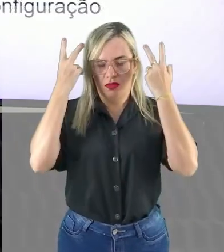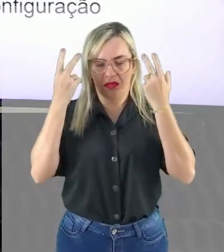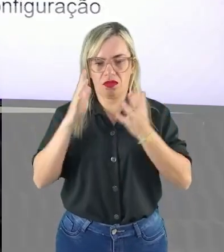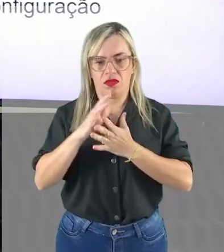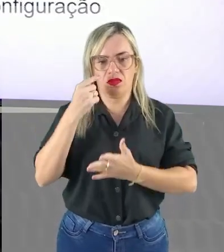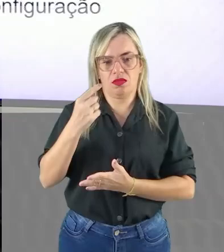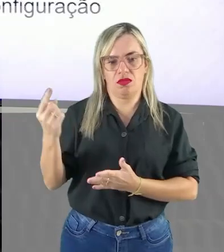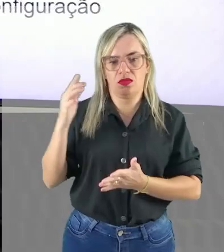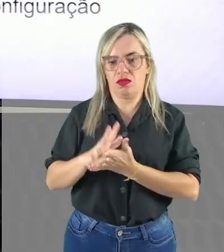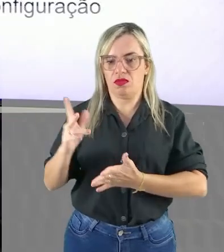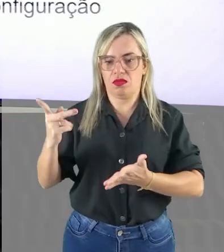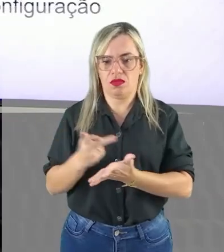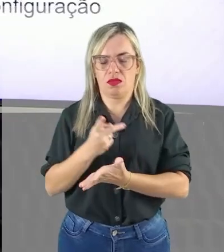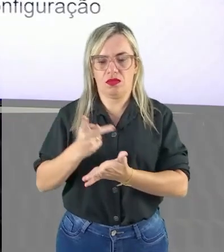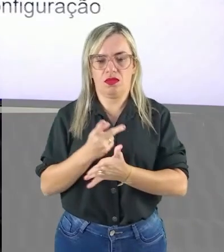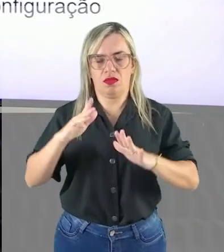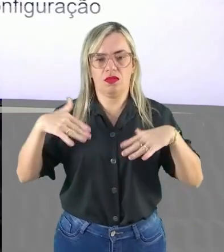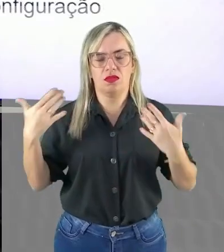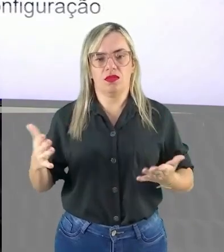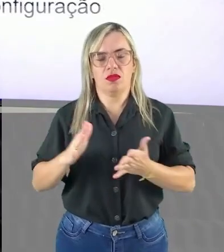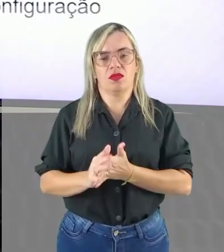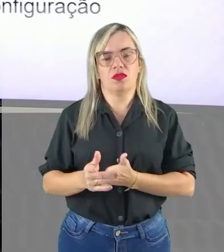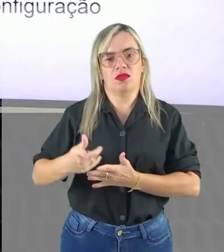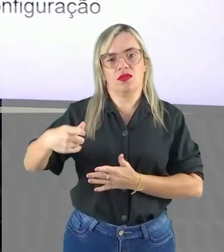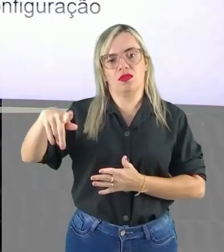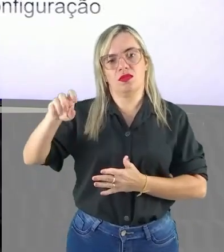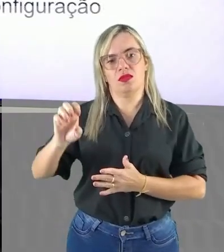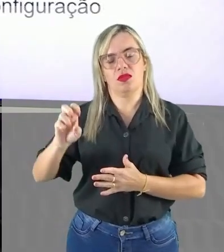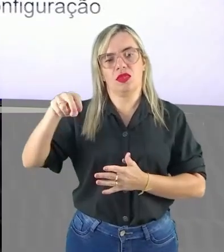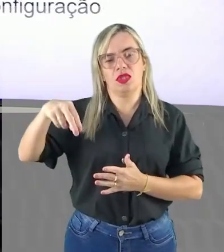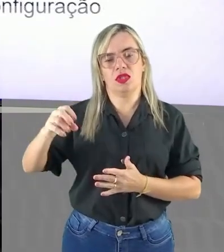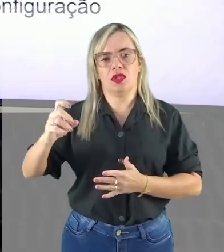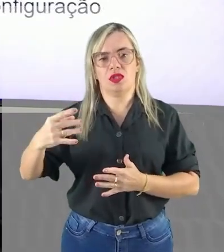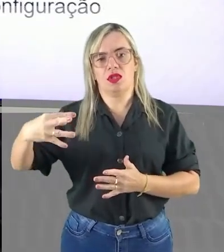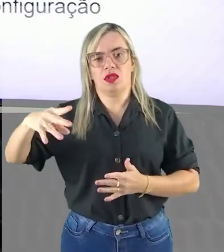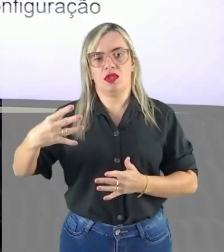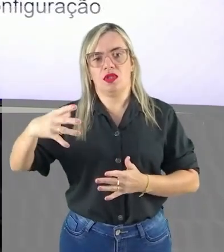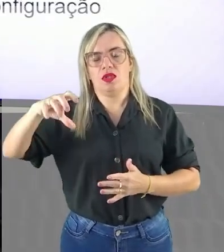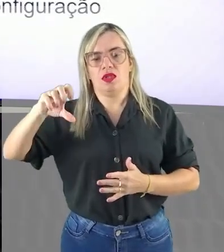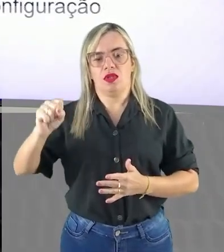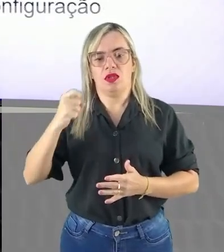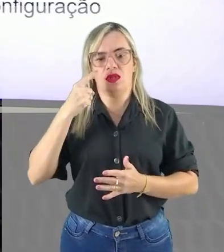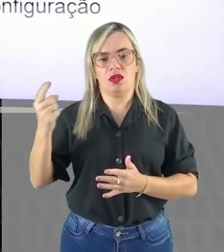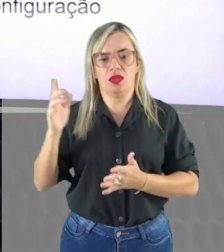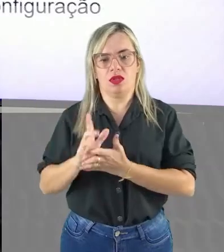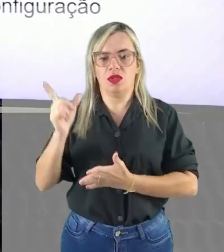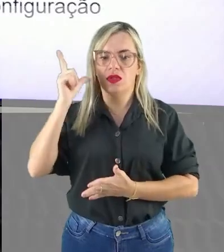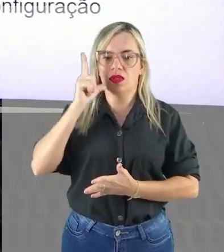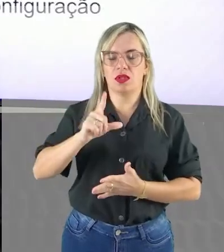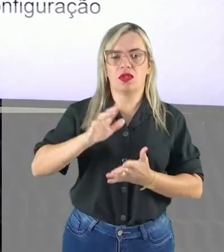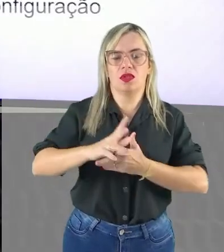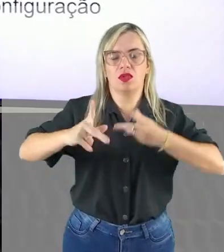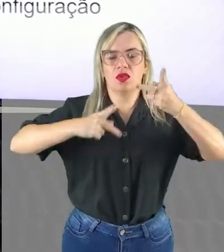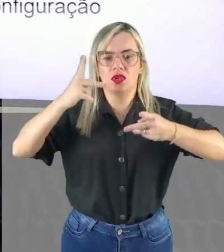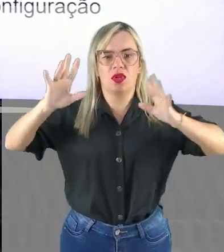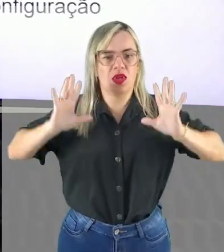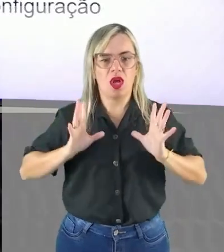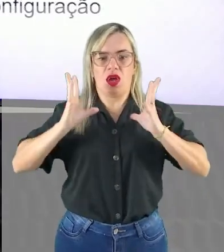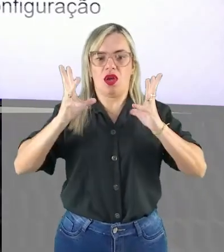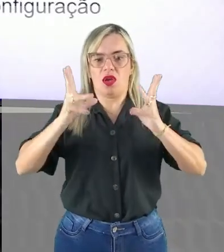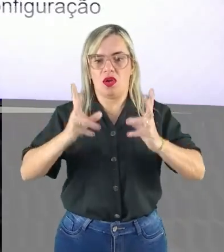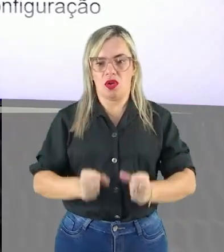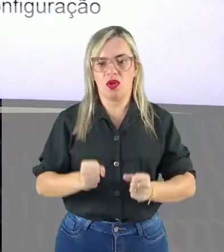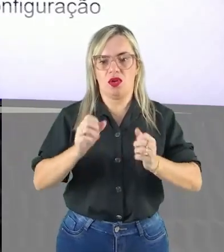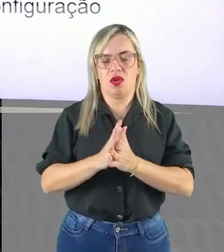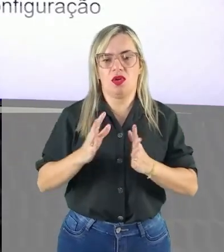vocês coloquem como errado, tá? O que é uma alternativa generalizada? Será se esse texto ele vai conseguir falar de